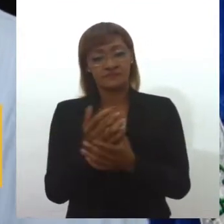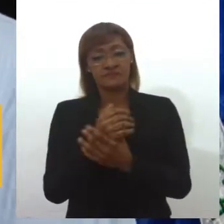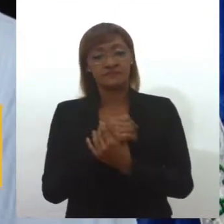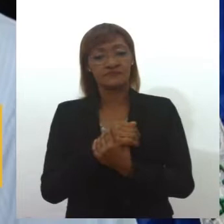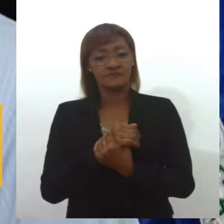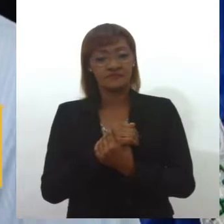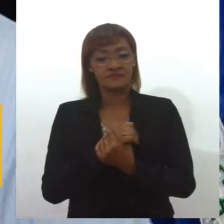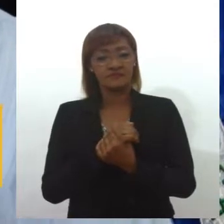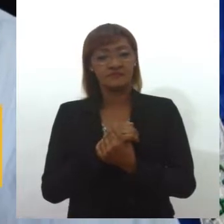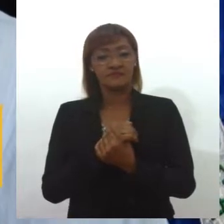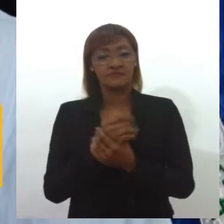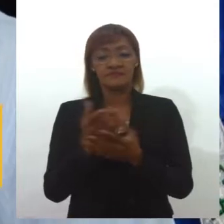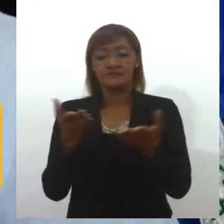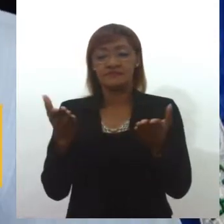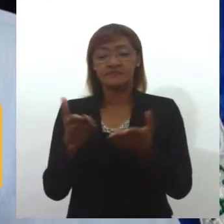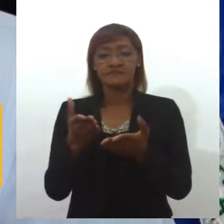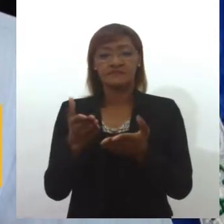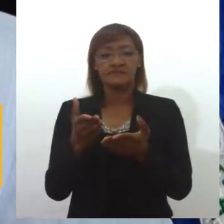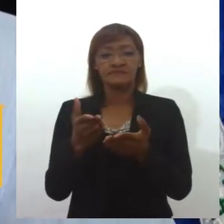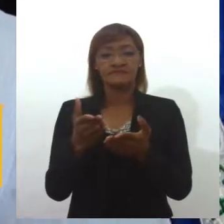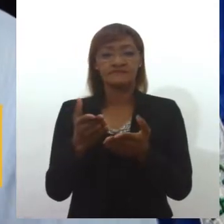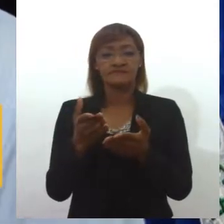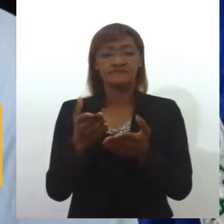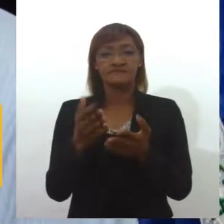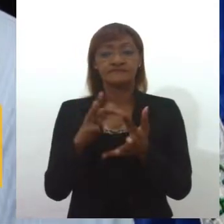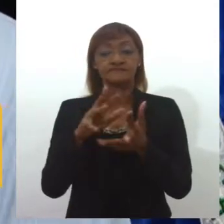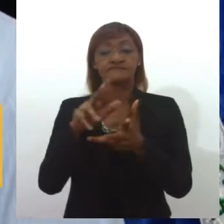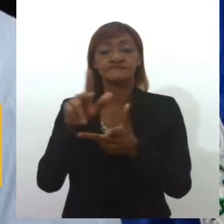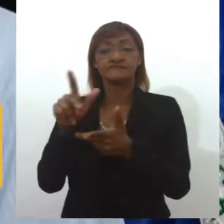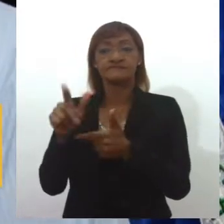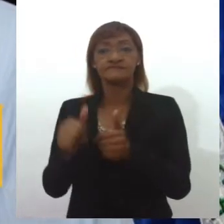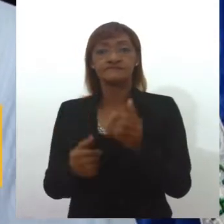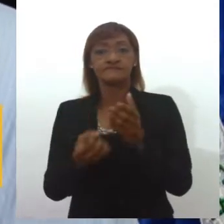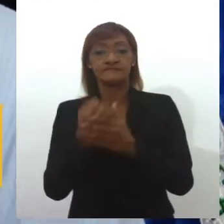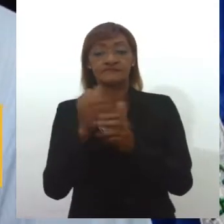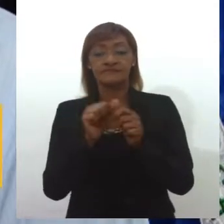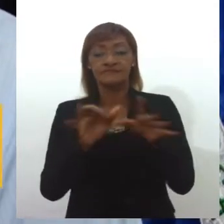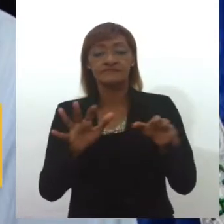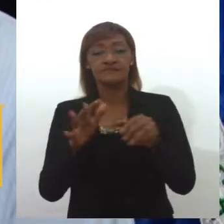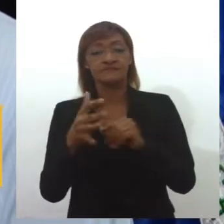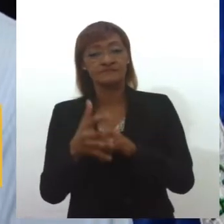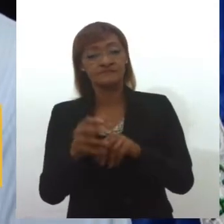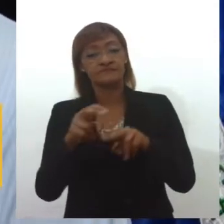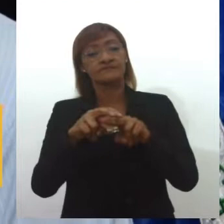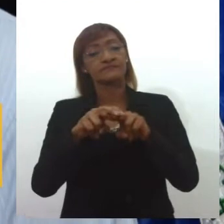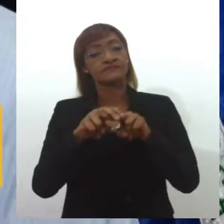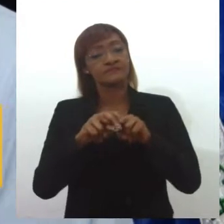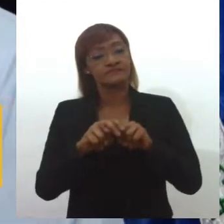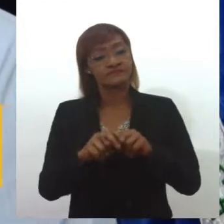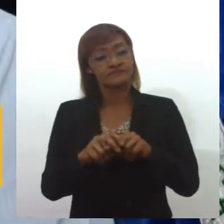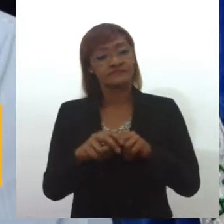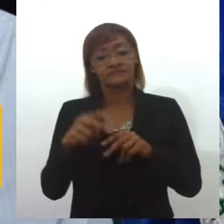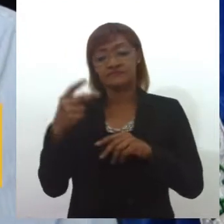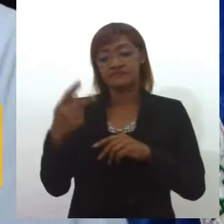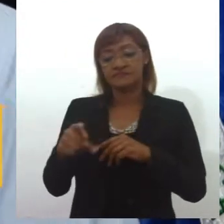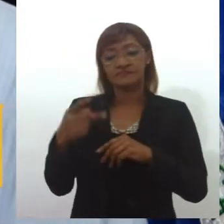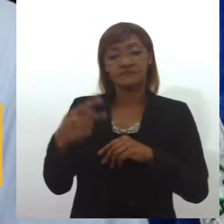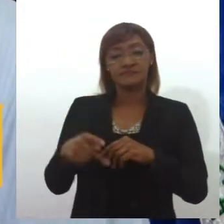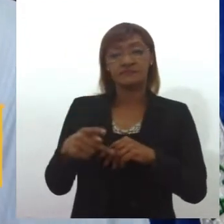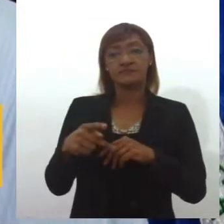nos trouxe algo em caráter mundial. Por isso, nós trazemos para a política nacional e para a política